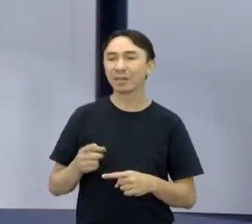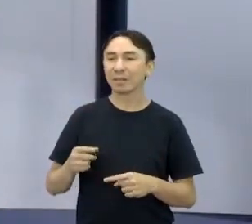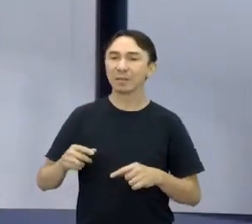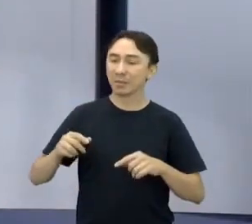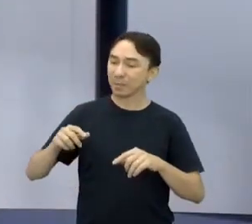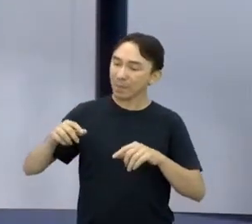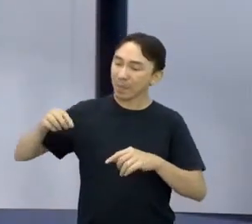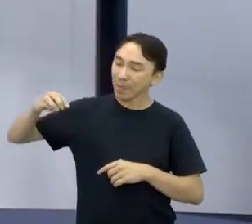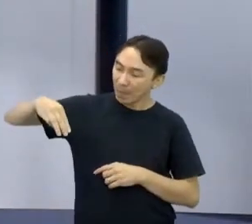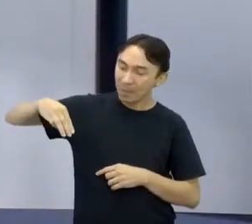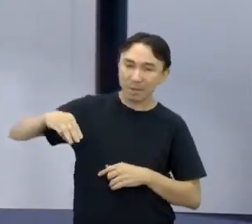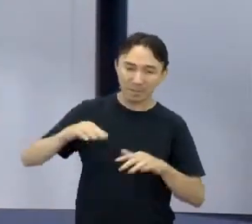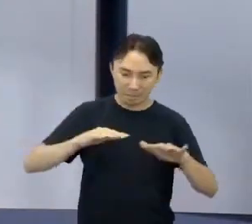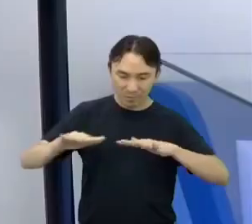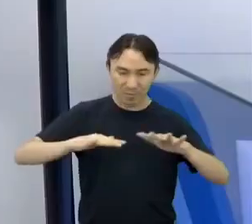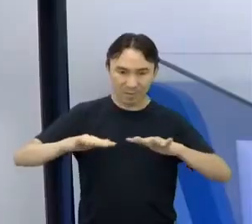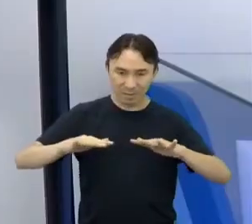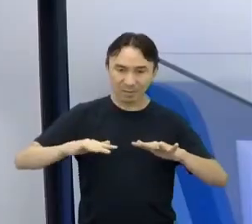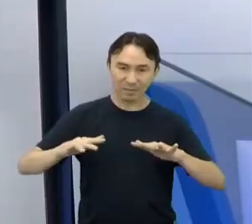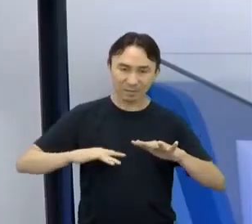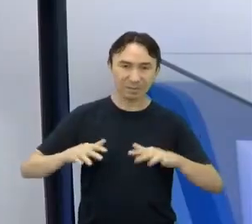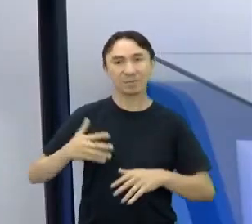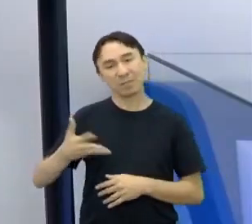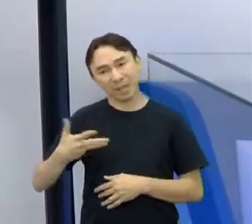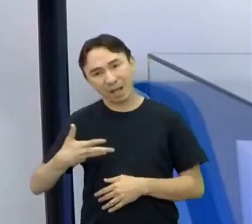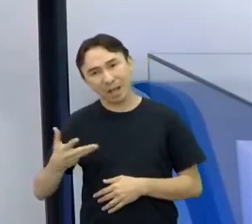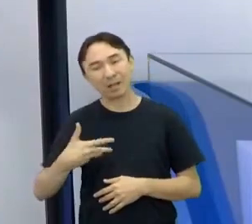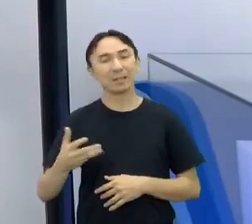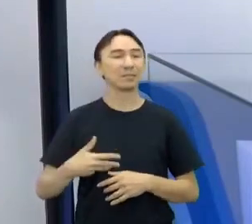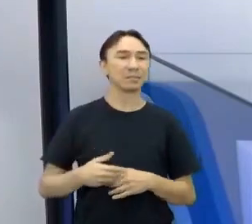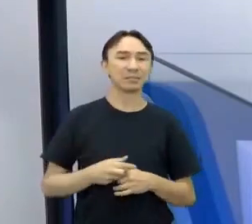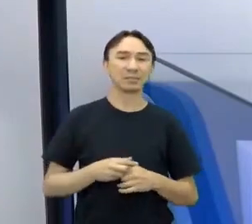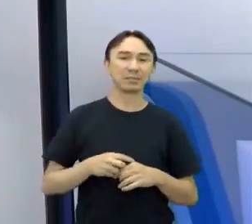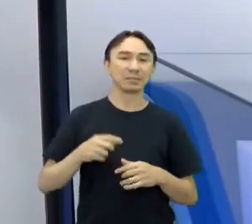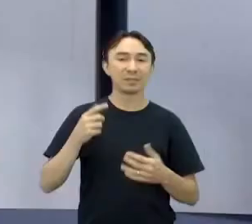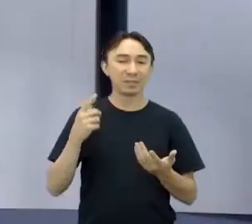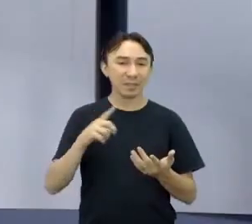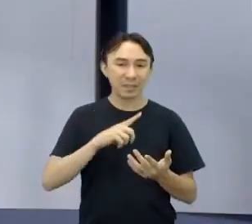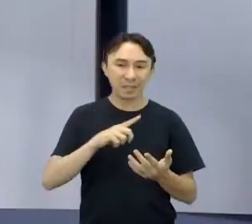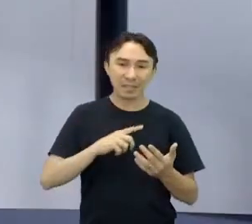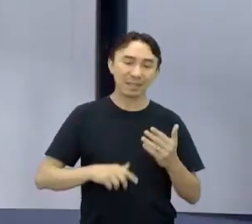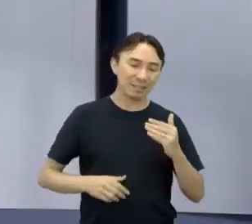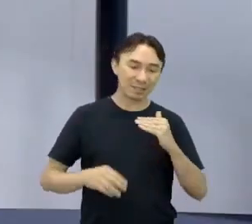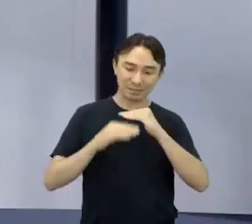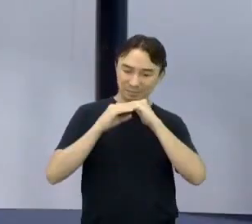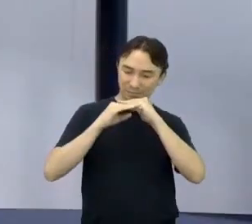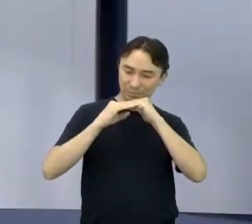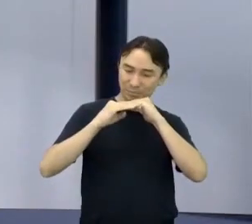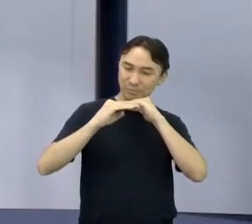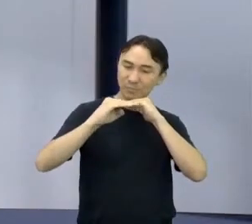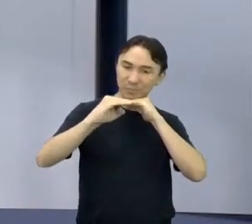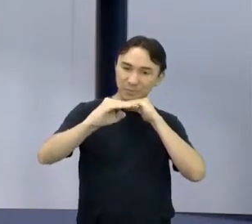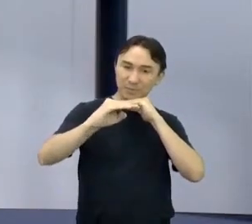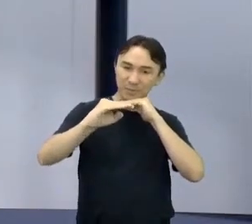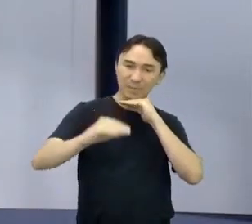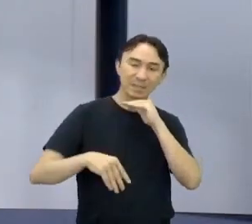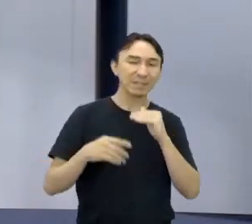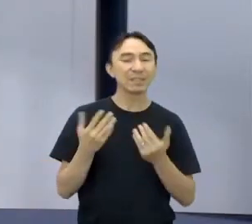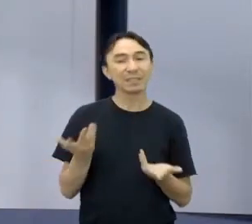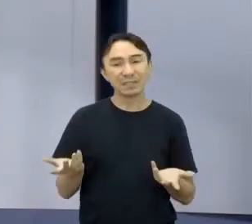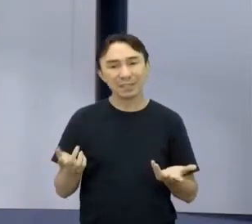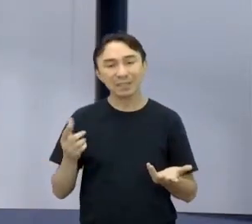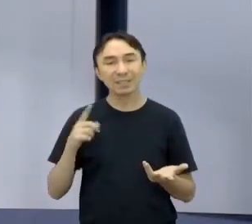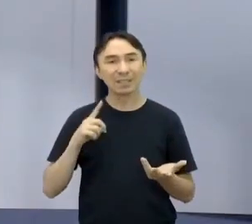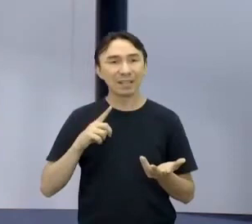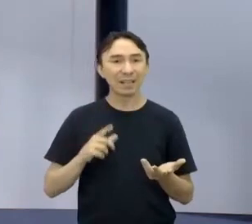de espaço e de tempo, né? O uniforme vem da ideia de que é mesmo. E o retilíneo é que este movimento é possível só quando a